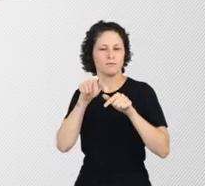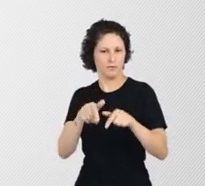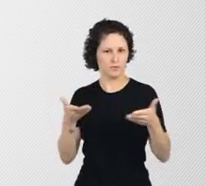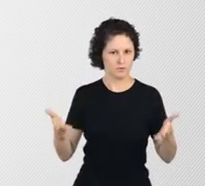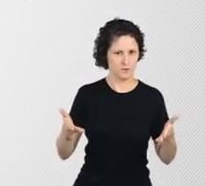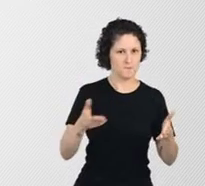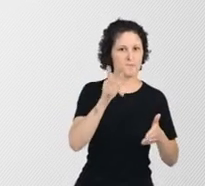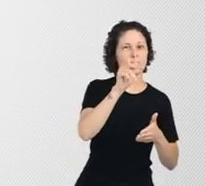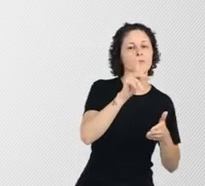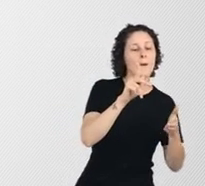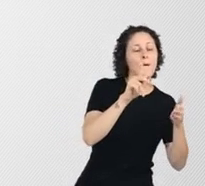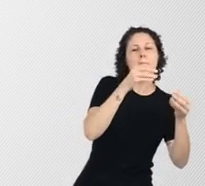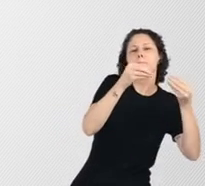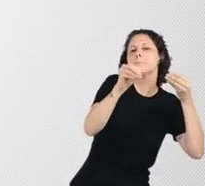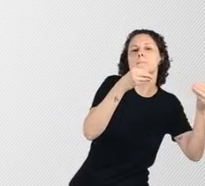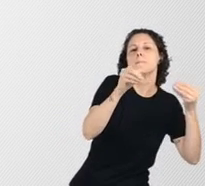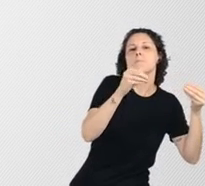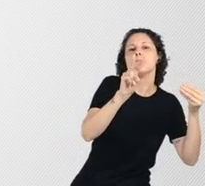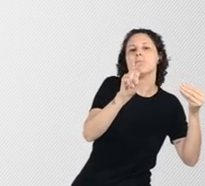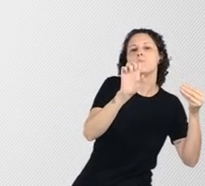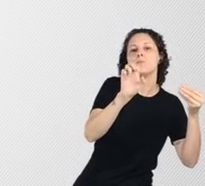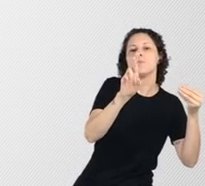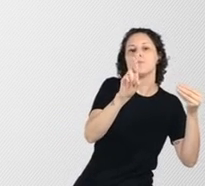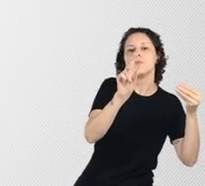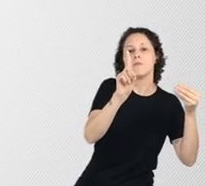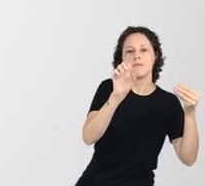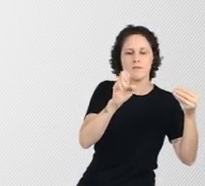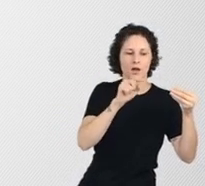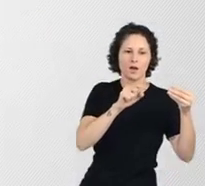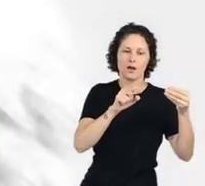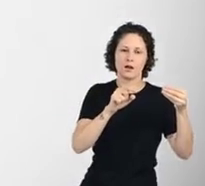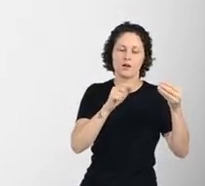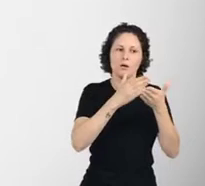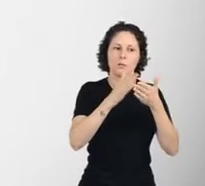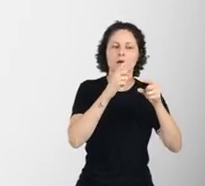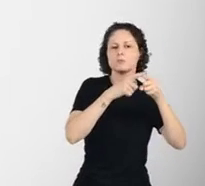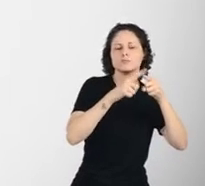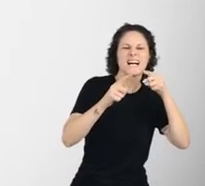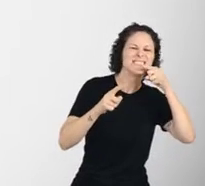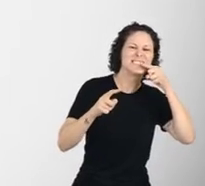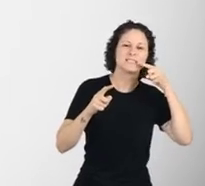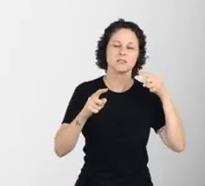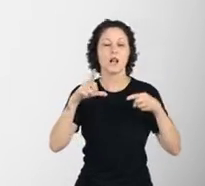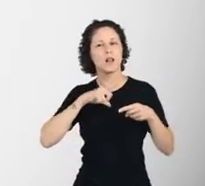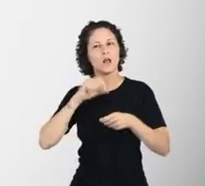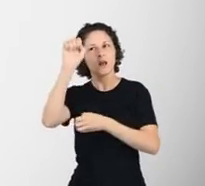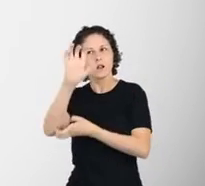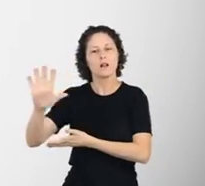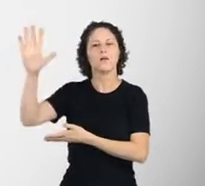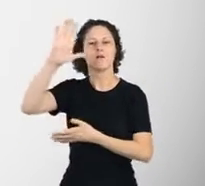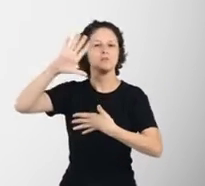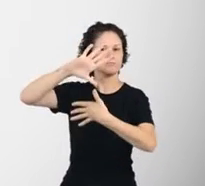100% renovável. Ele é feito a partir da cana-de-açúcar. Além do Brasil, ele pode ser encontrado na Europa, na